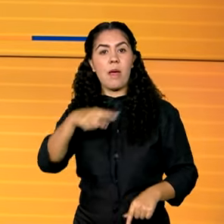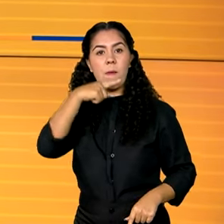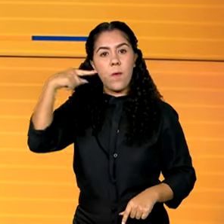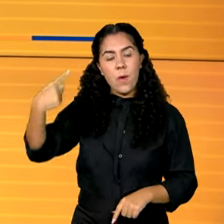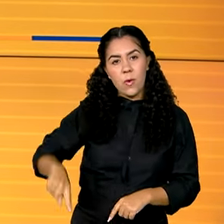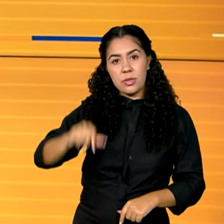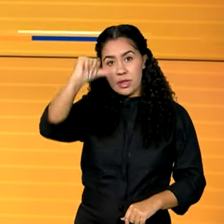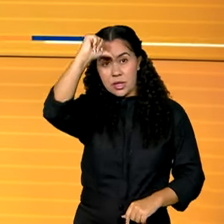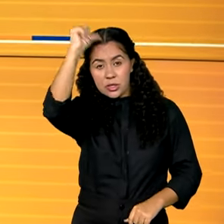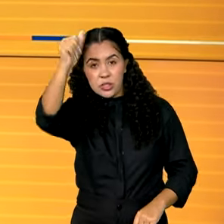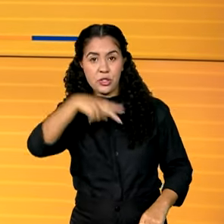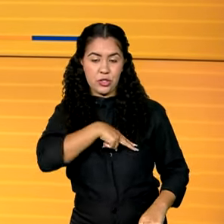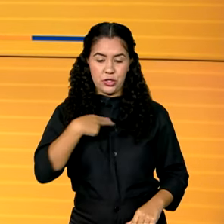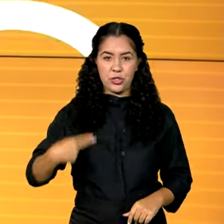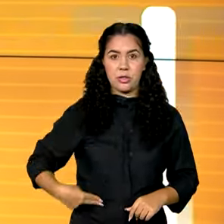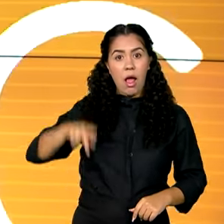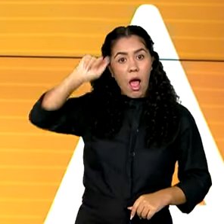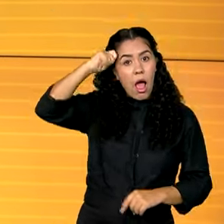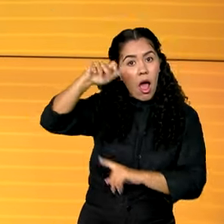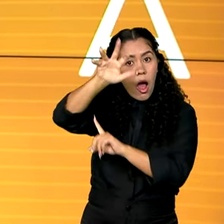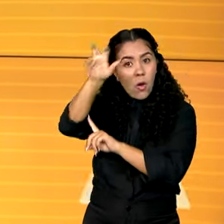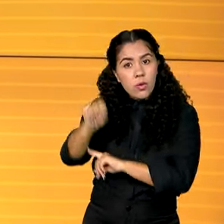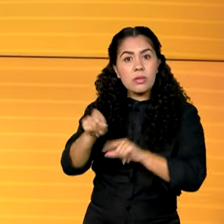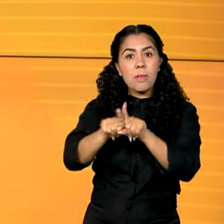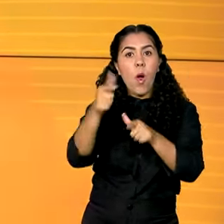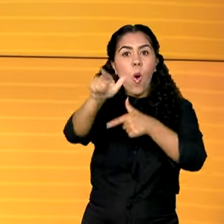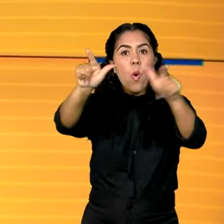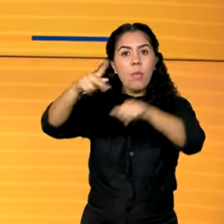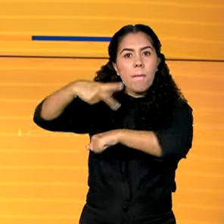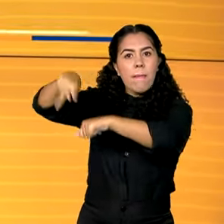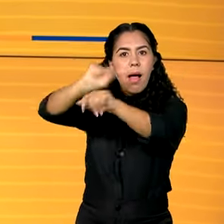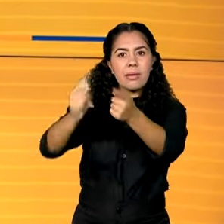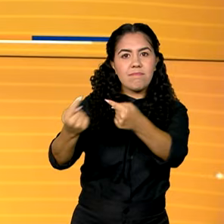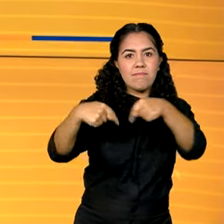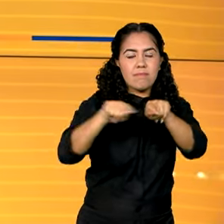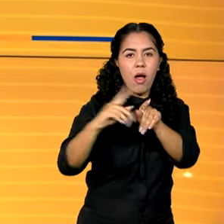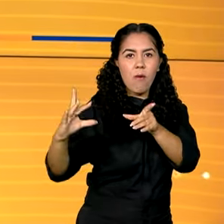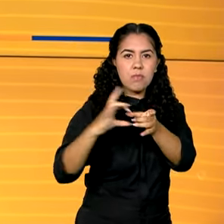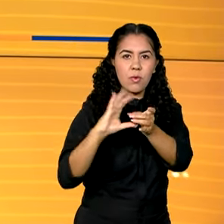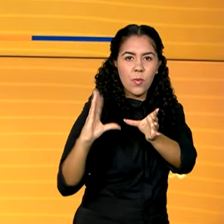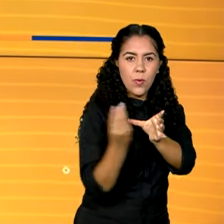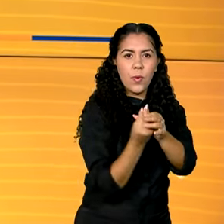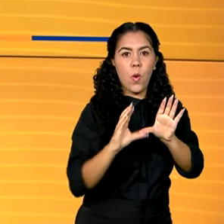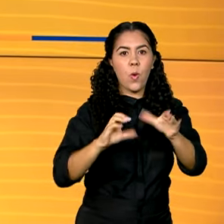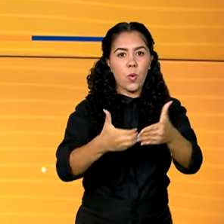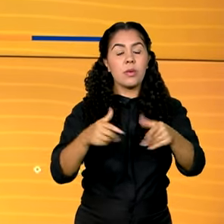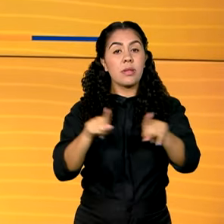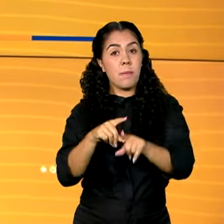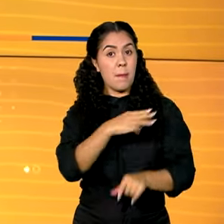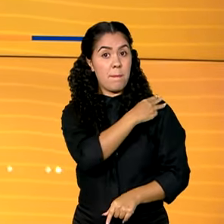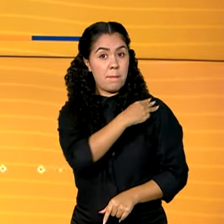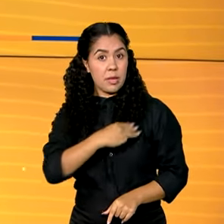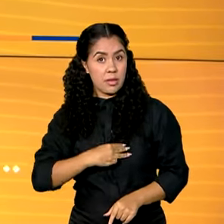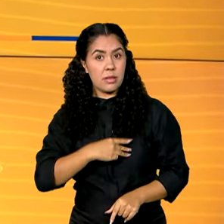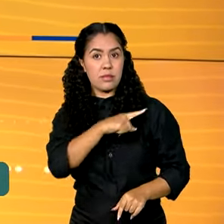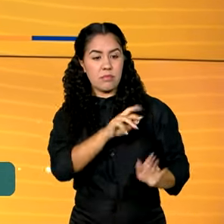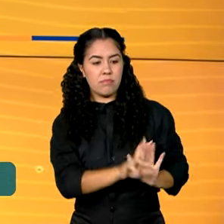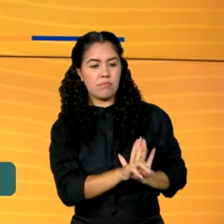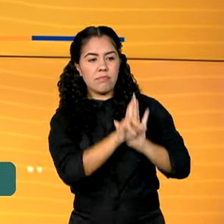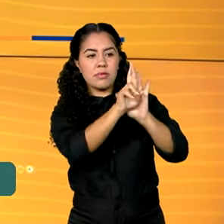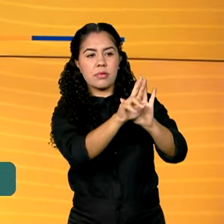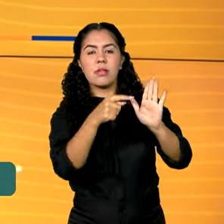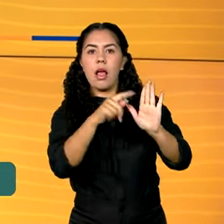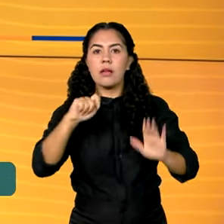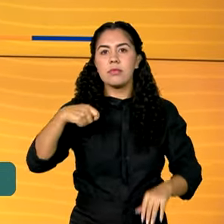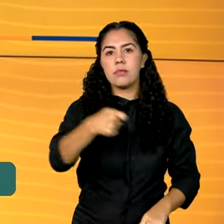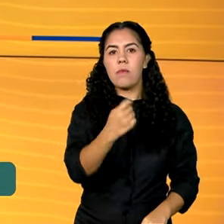e África do Sul, além de países parceiros. O ministro das Relações Exteriores, Mauro Vieira, vai representar